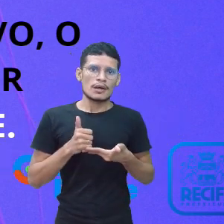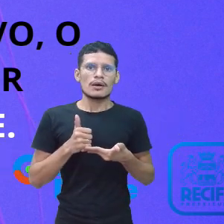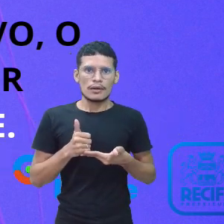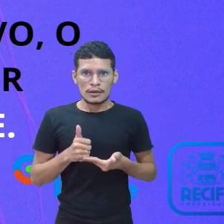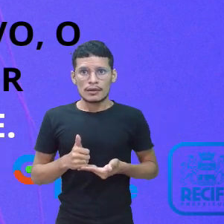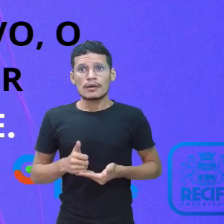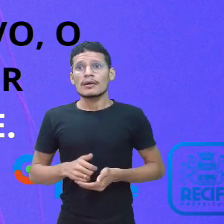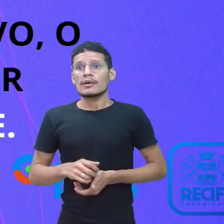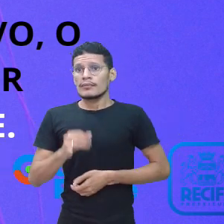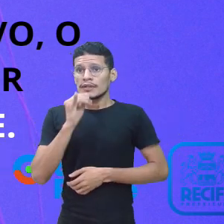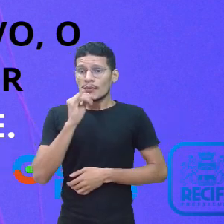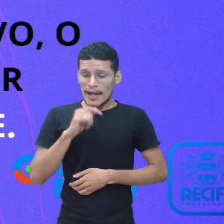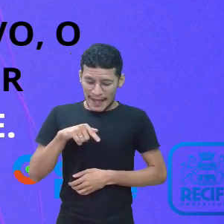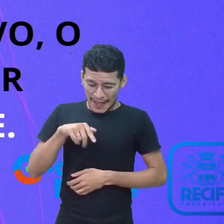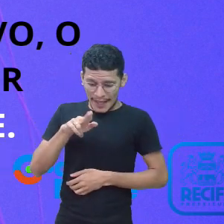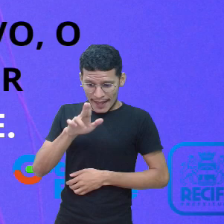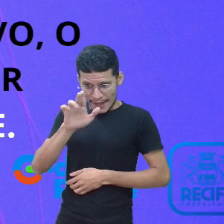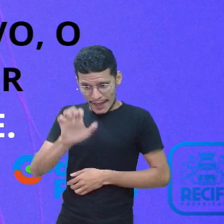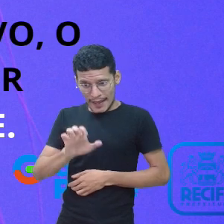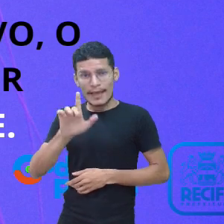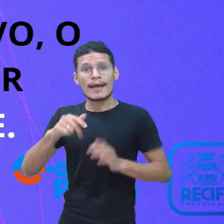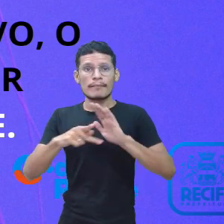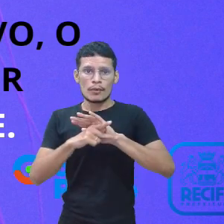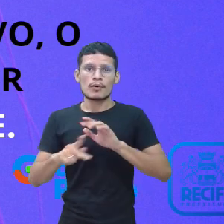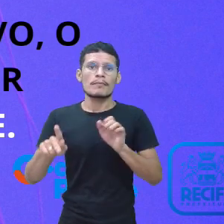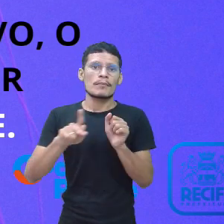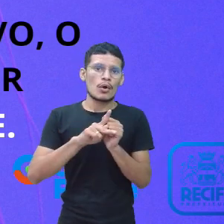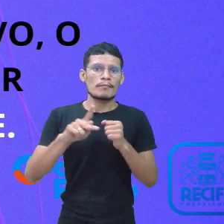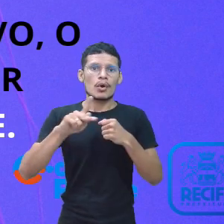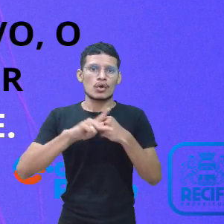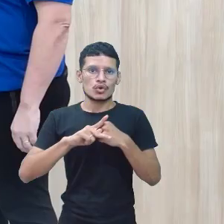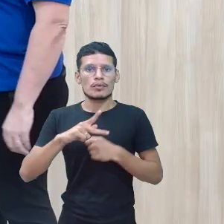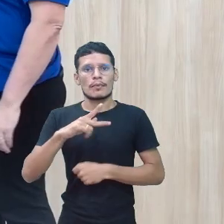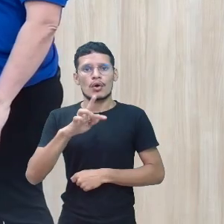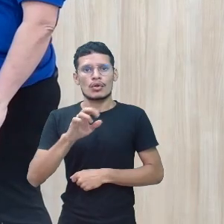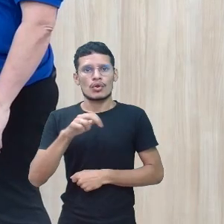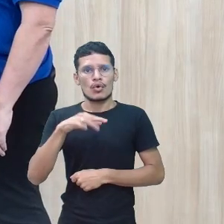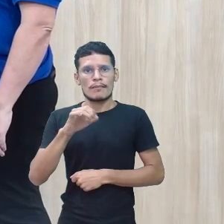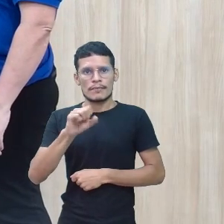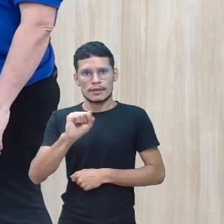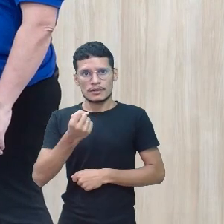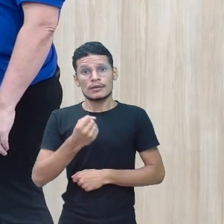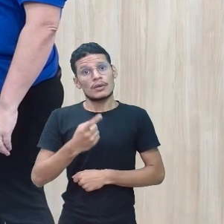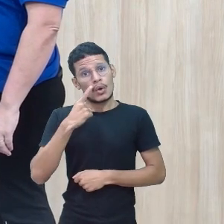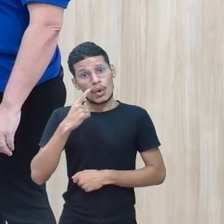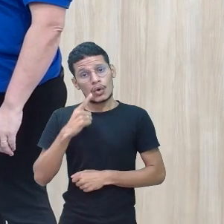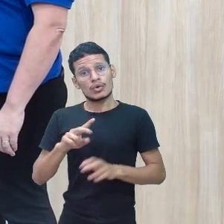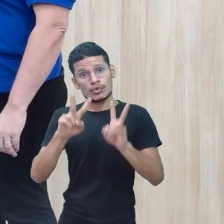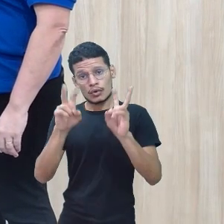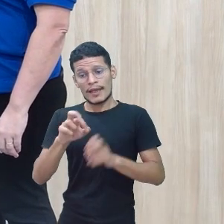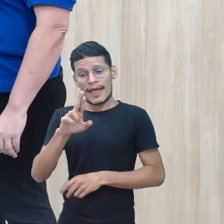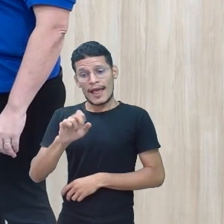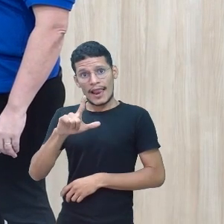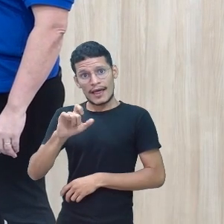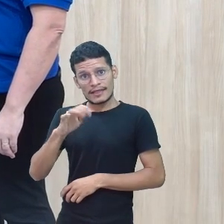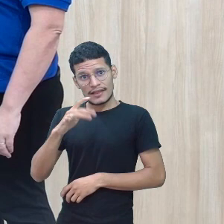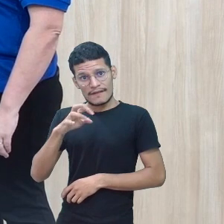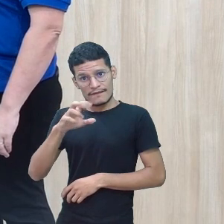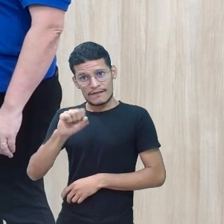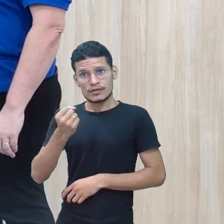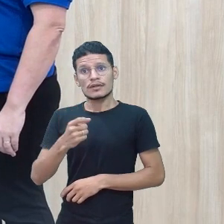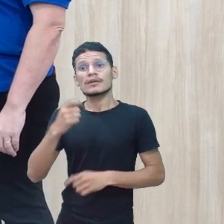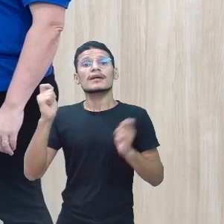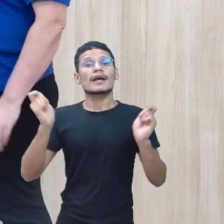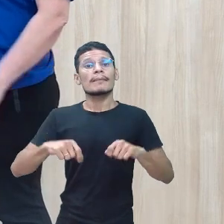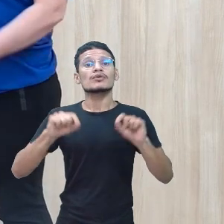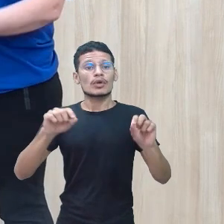o que ele aparece aí como um pronome relativo. No caso do pronome relativo, o seu referente costuma